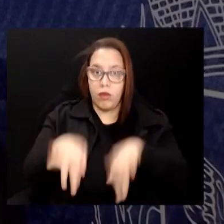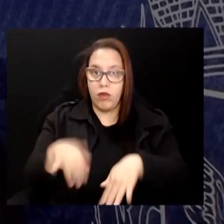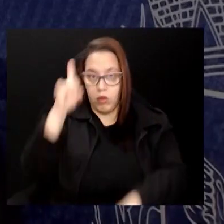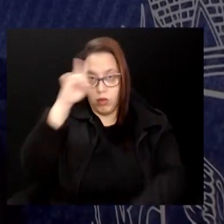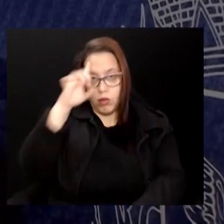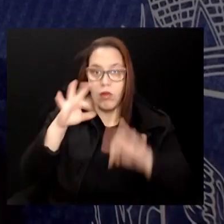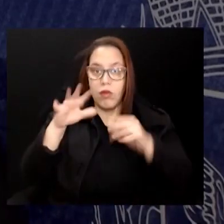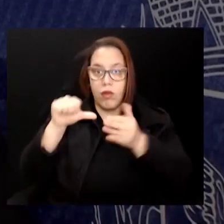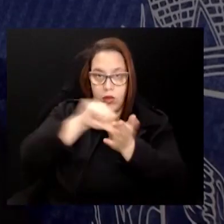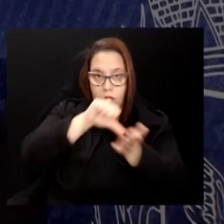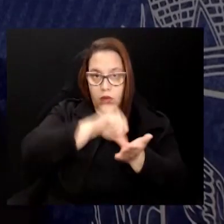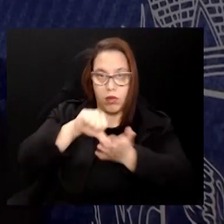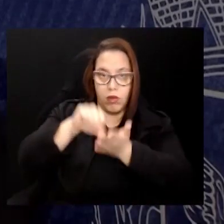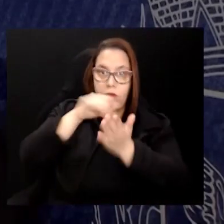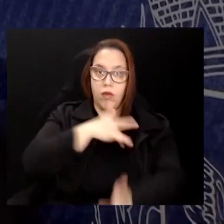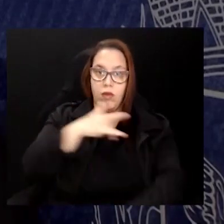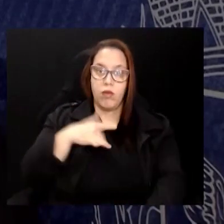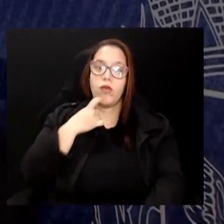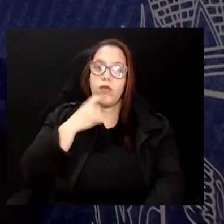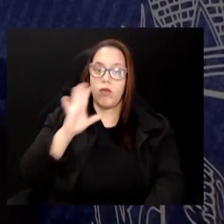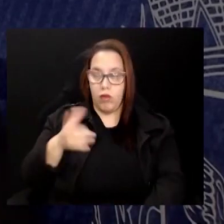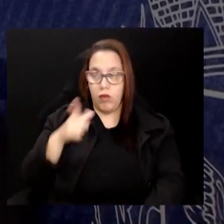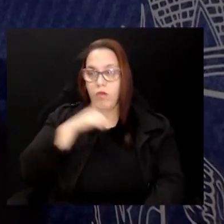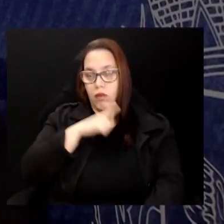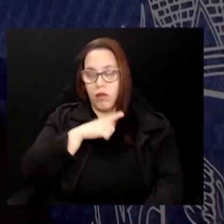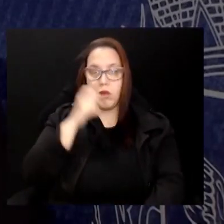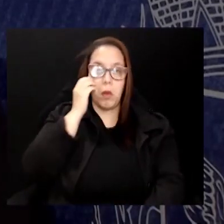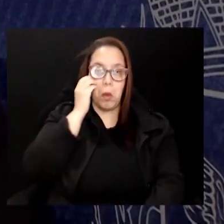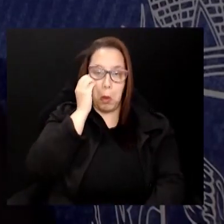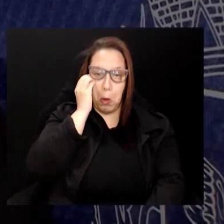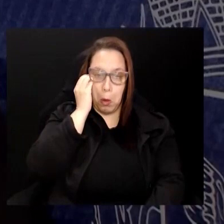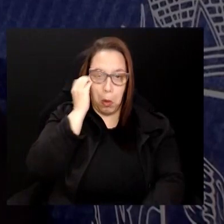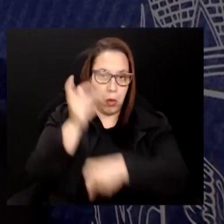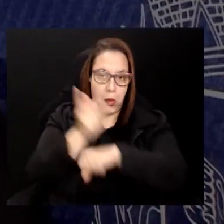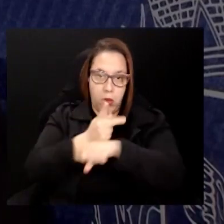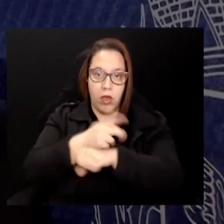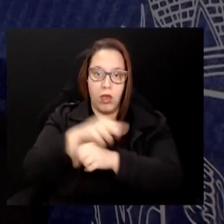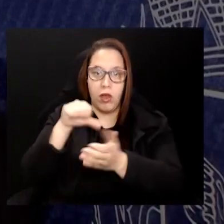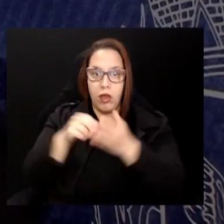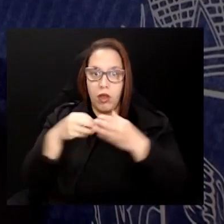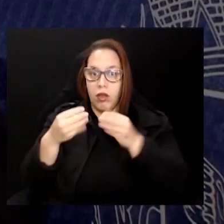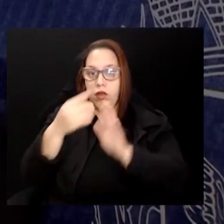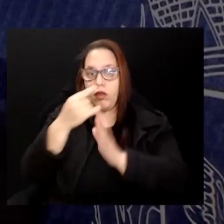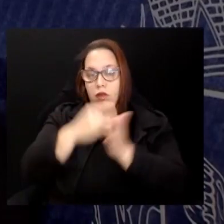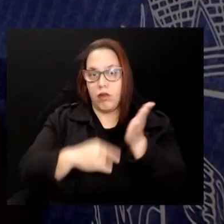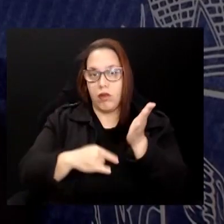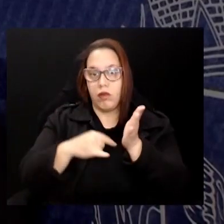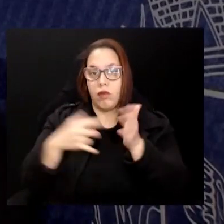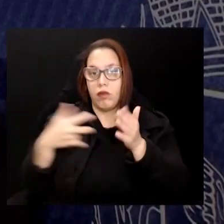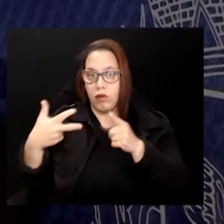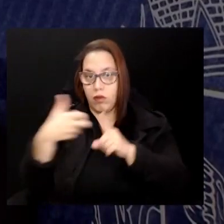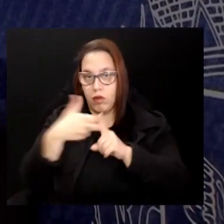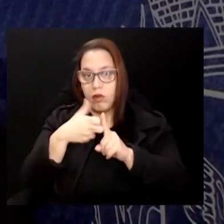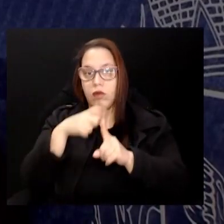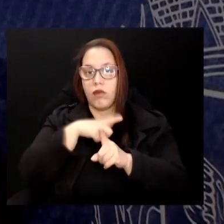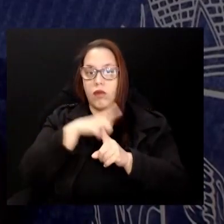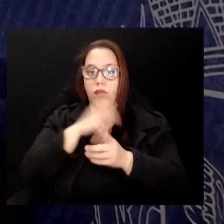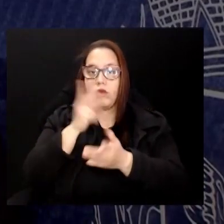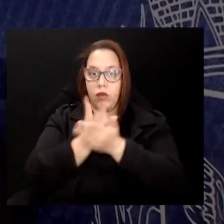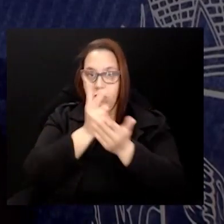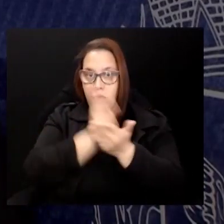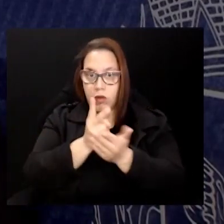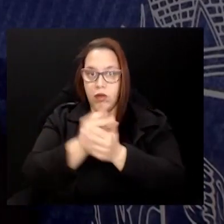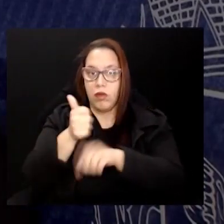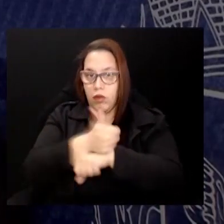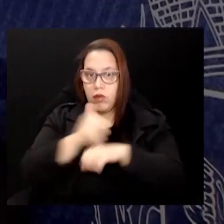de Campinas já vão ter essa vacina. É só procurar a unidade, levar a caderneta de vacinação, que aí tem sempre um profissional capacitado para